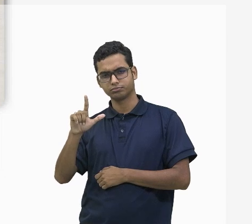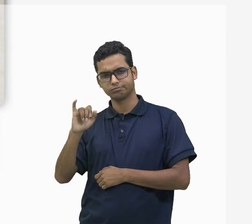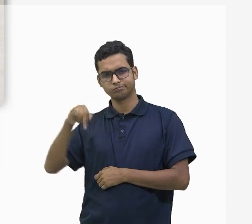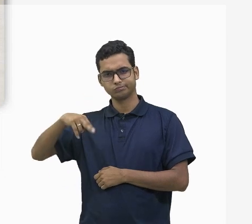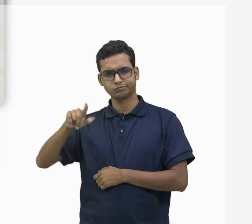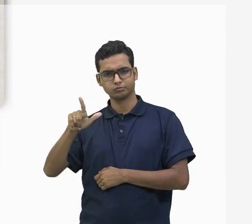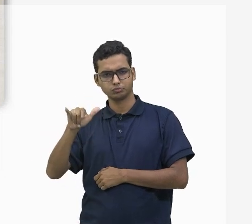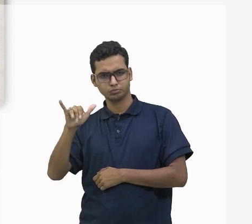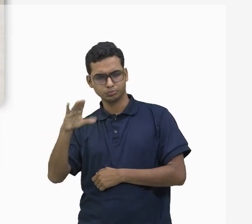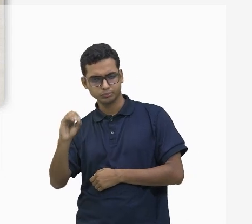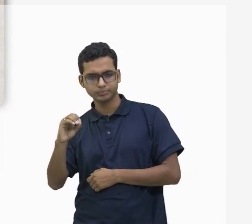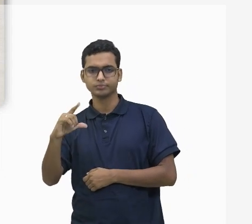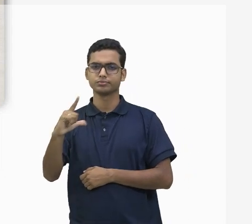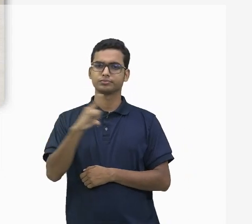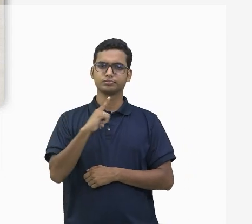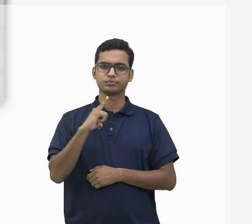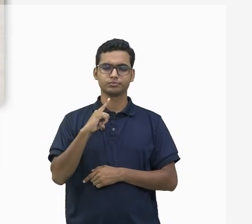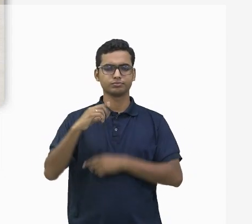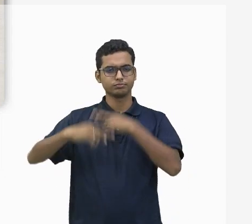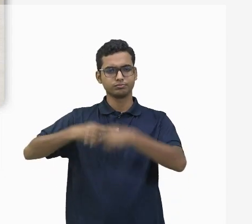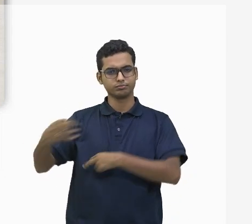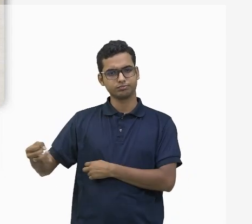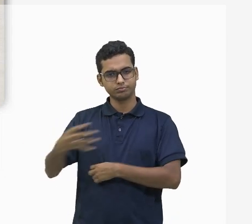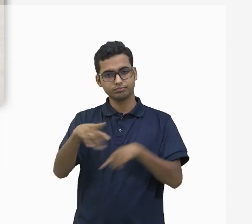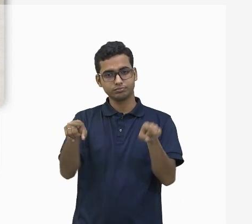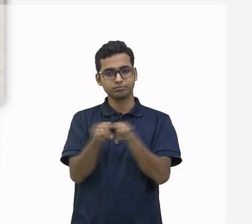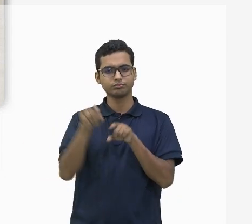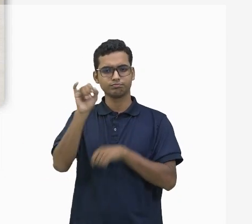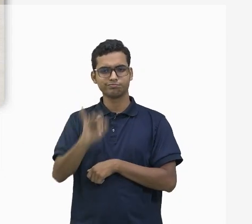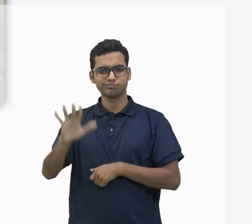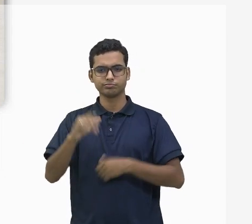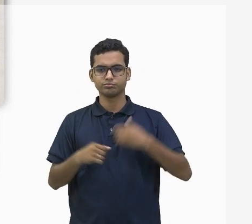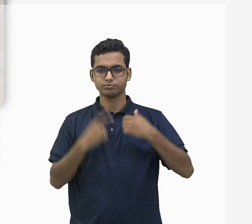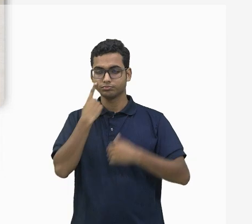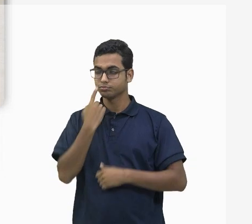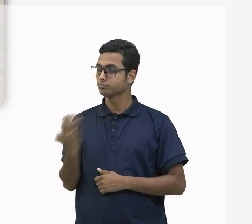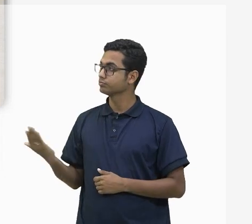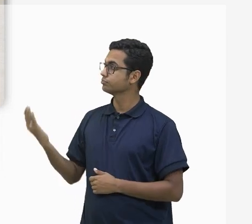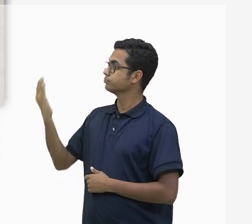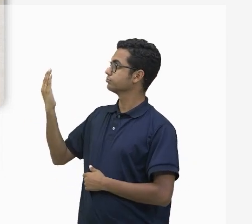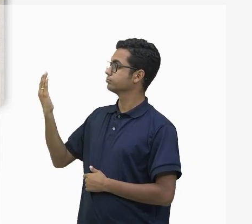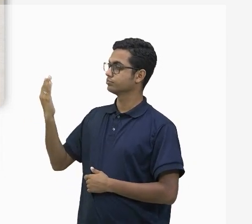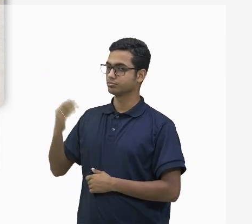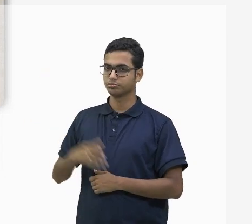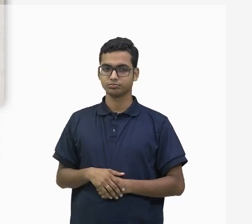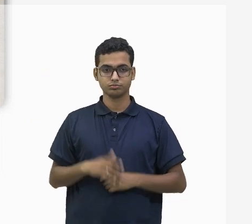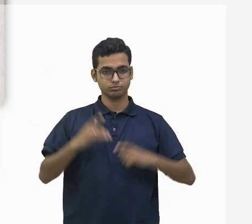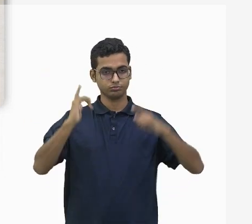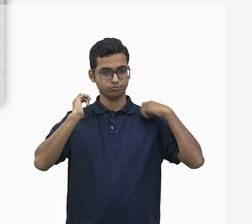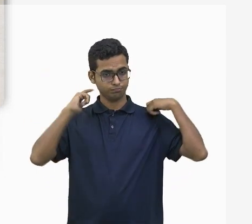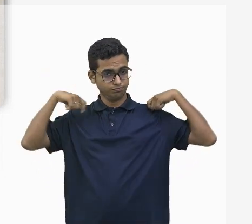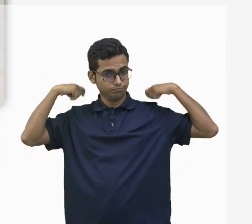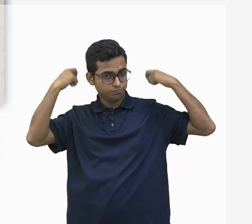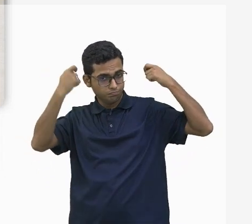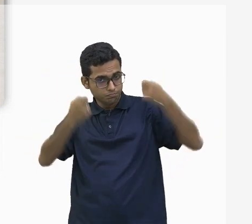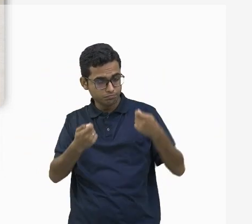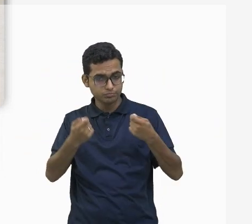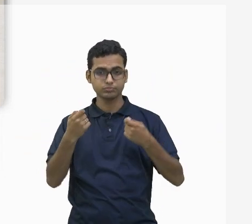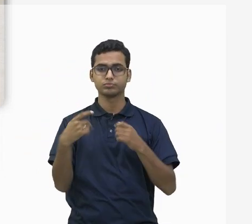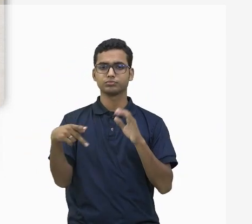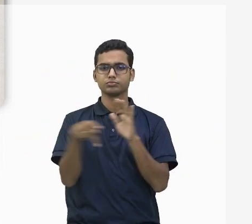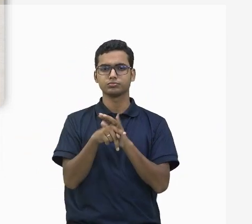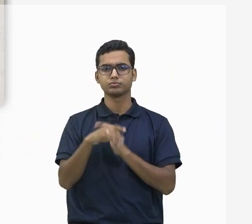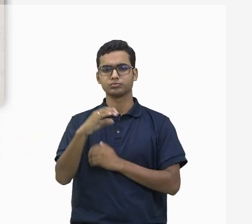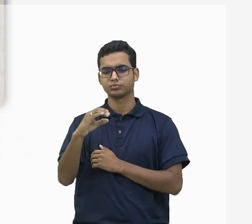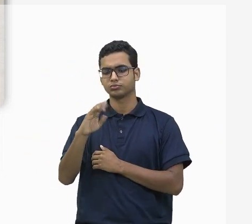aí, carolíngio. Temos, então, na imagem, na tela de vocês, o quê, né? Os monges copistas, então, ali, né, o